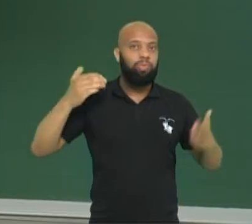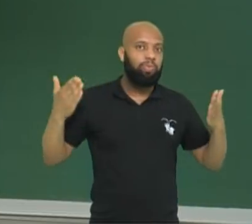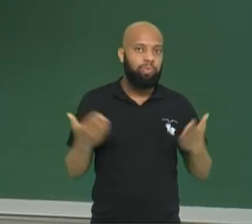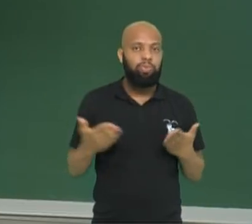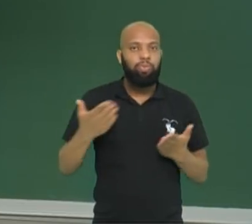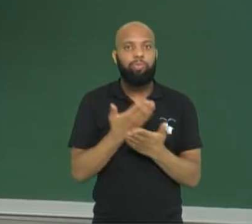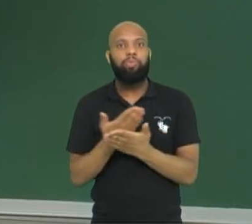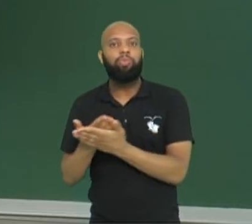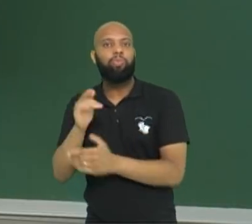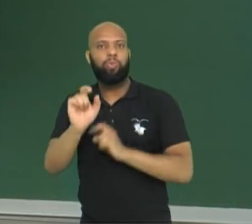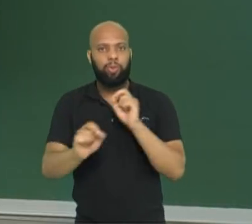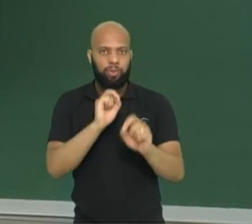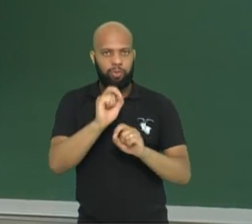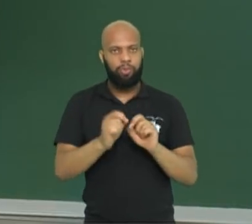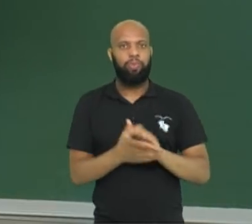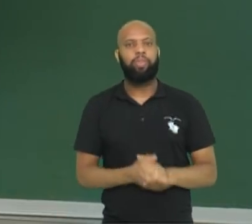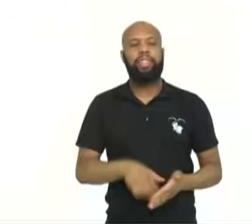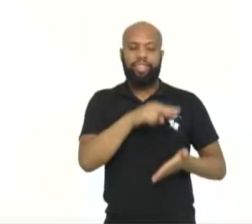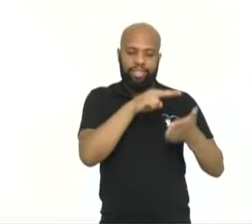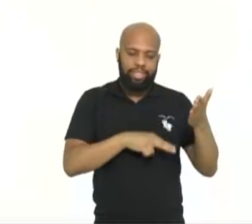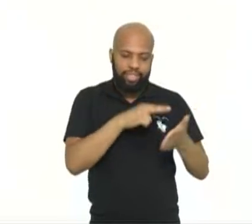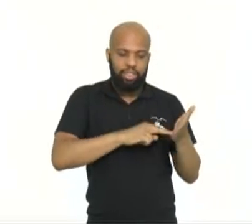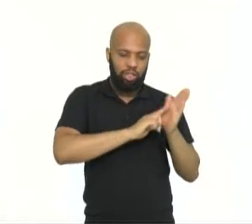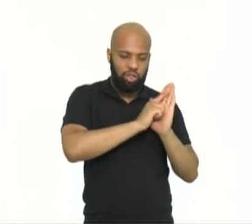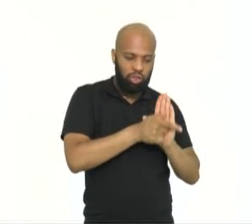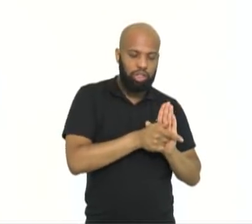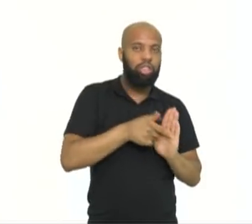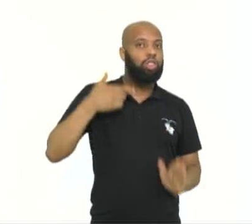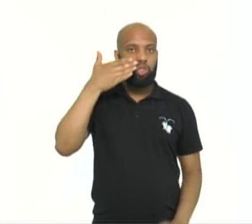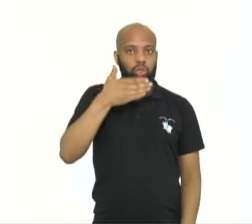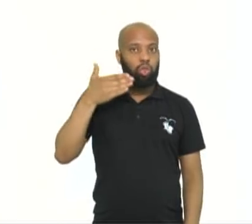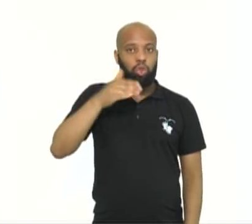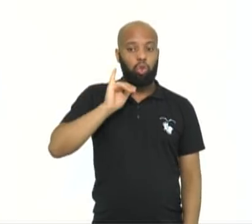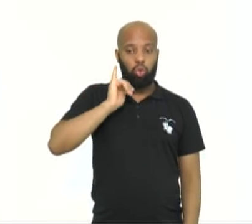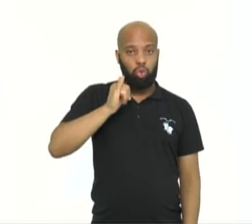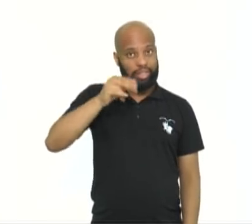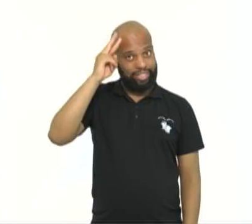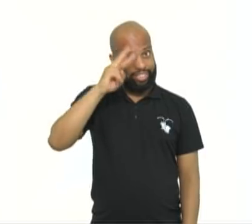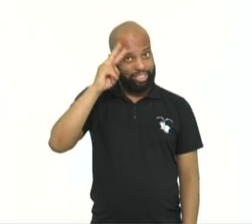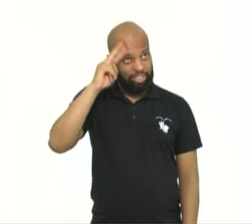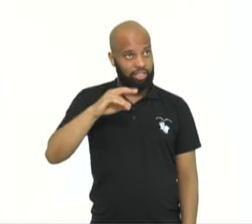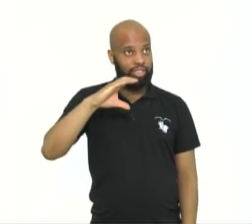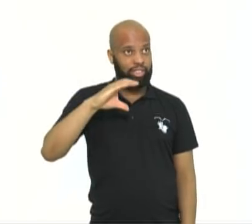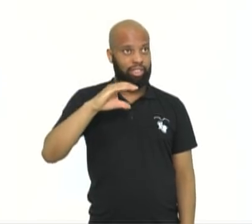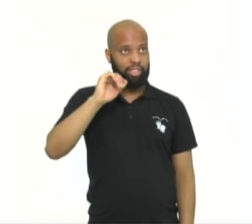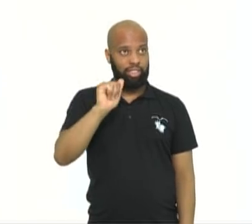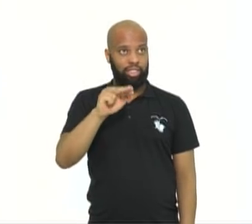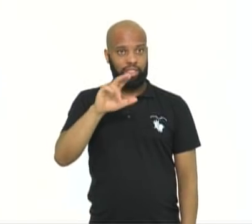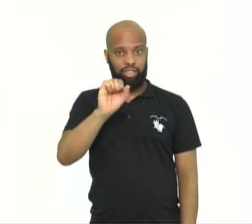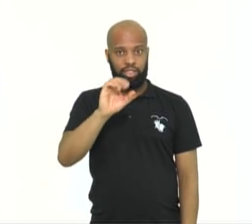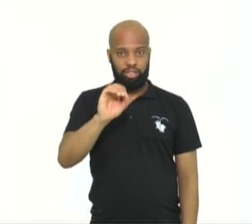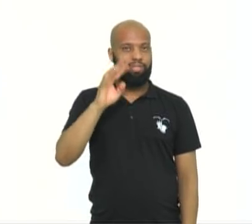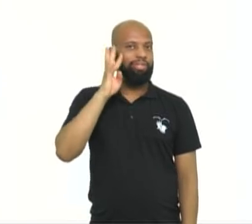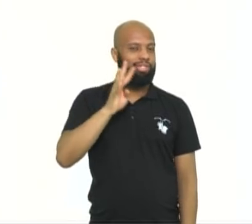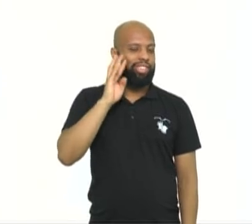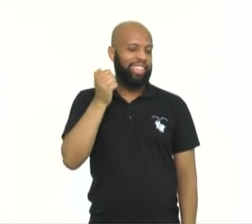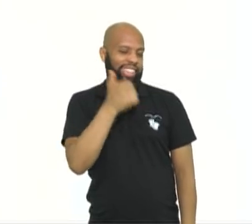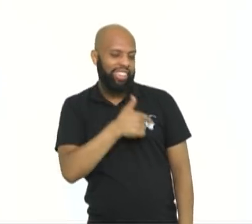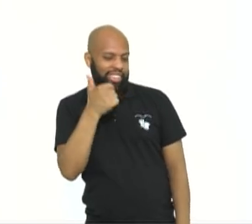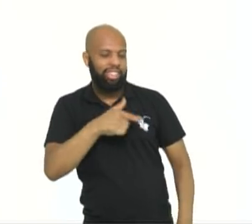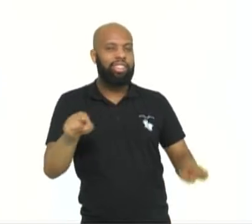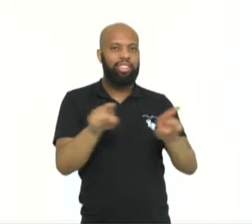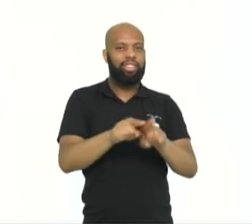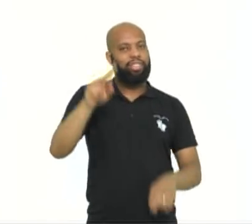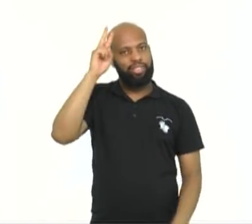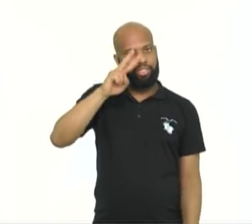nós estudamos? Lemos, então, o gênero discursivo causo, certo? Foi legal, foi engraçado, essa história é muito